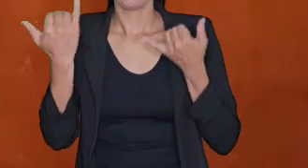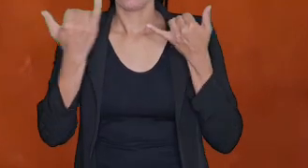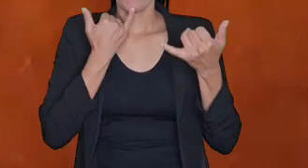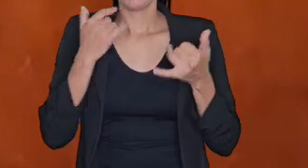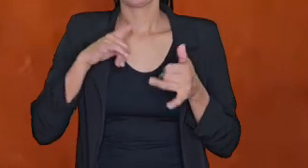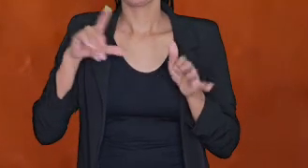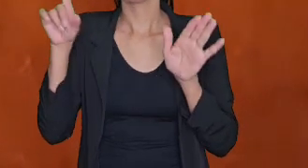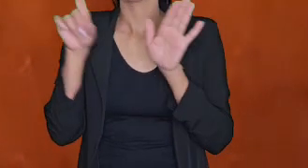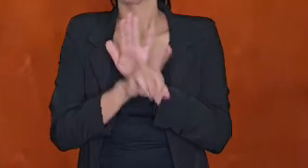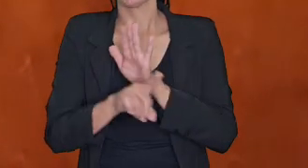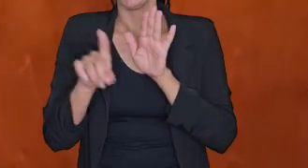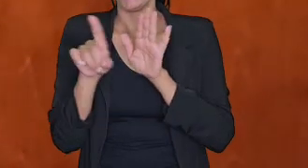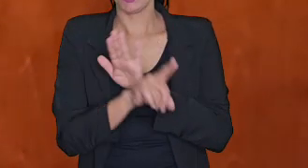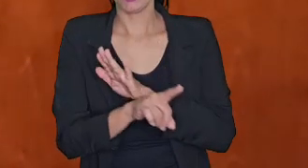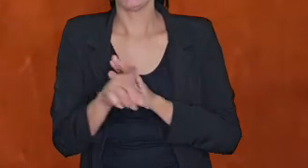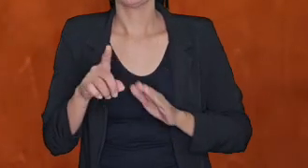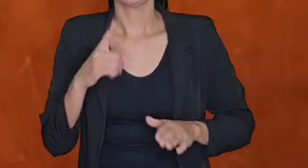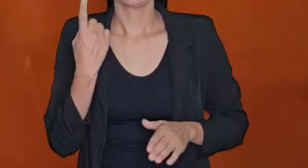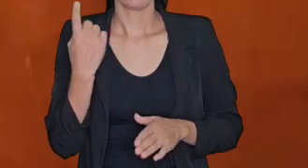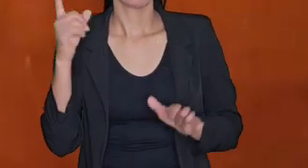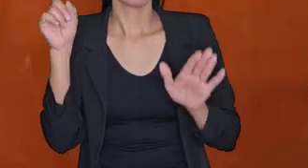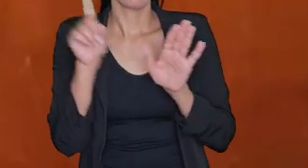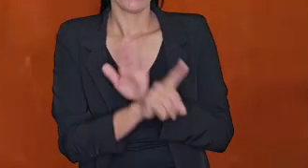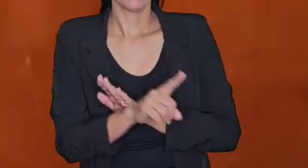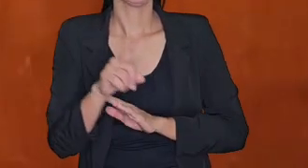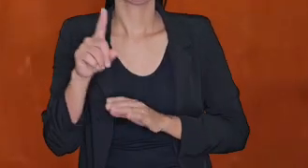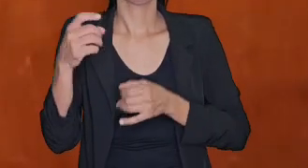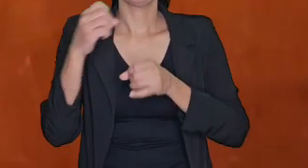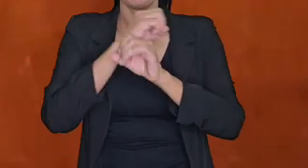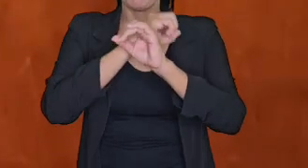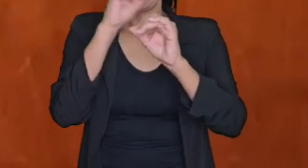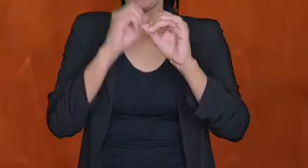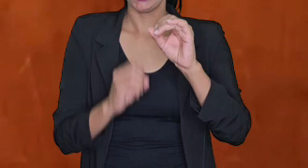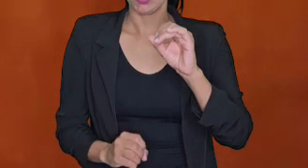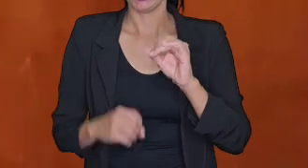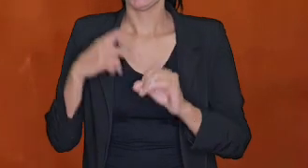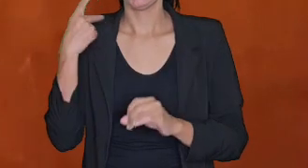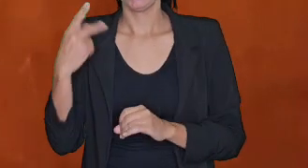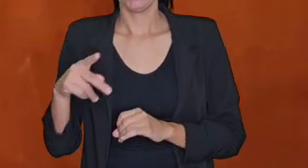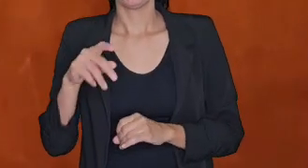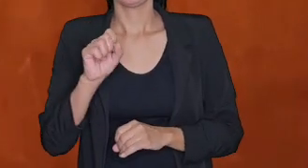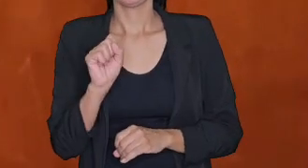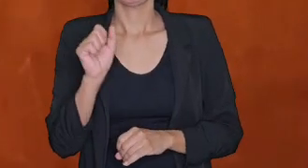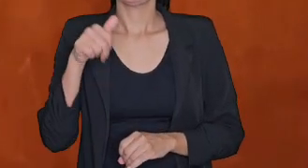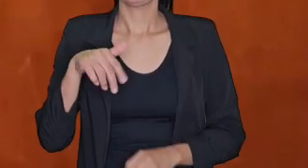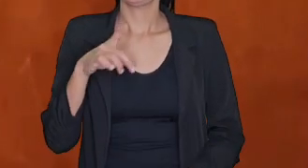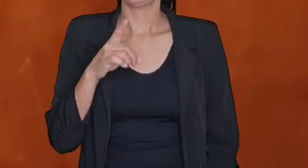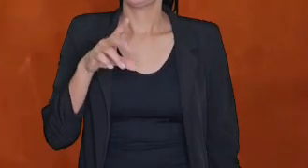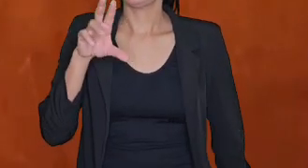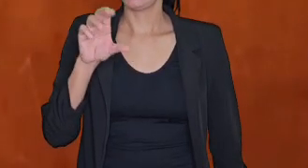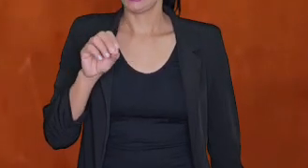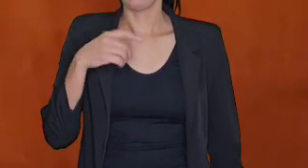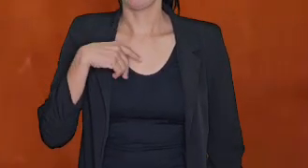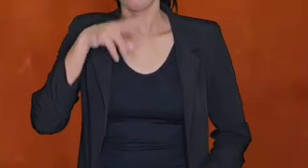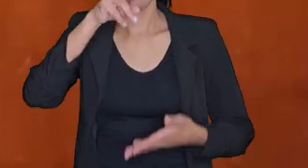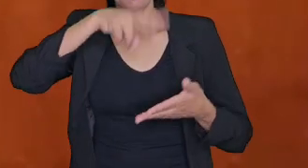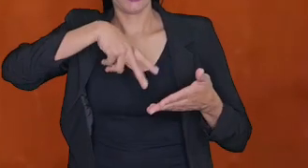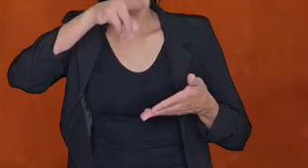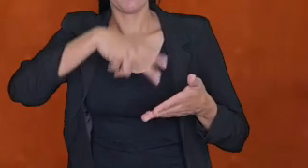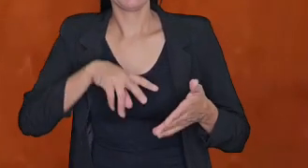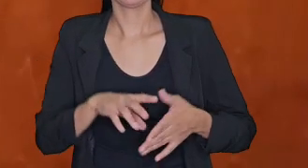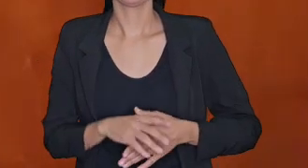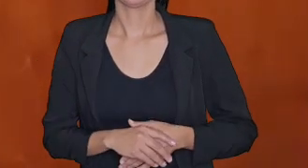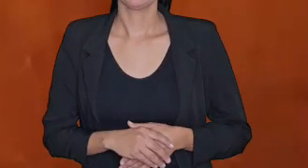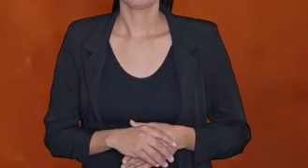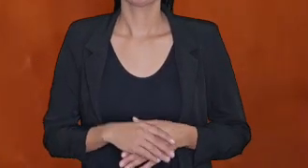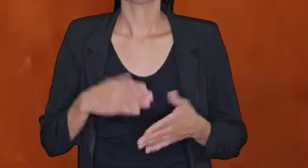pertinentes e bem argutas. Eu fui informado que tem perguntas. Então, entrou uma pergunta pelo Zoom do senhor